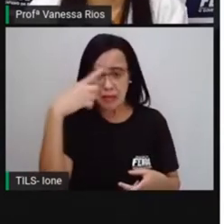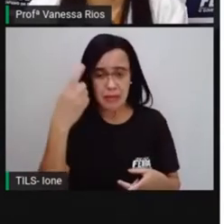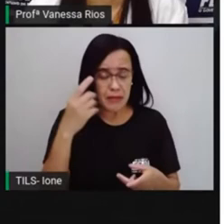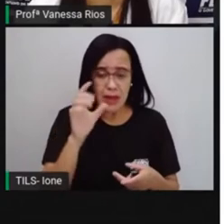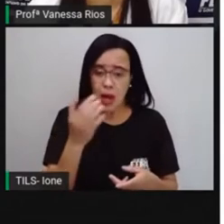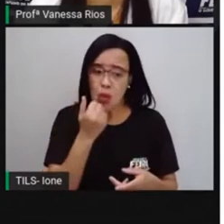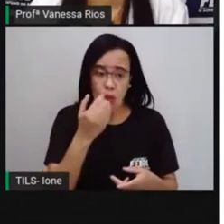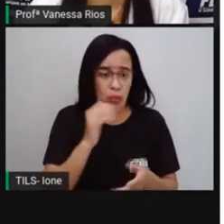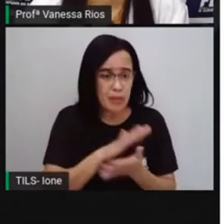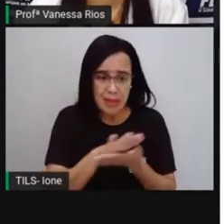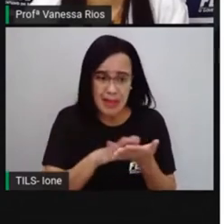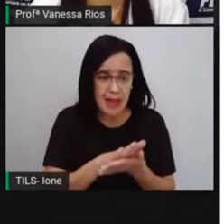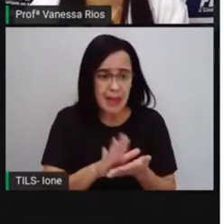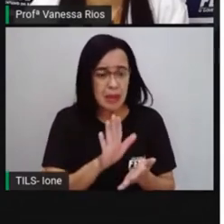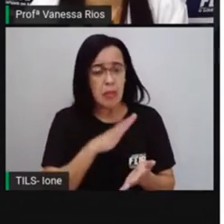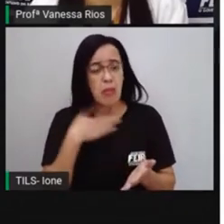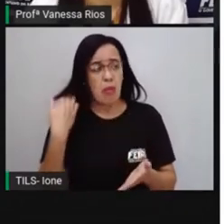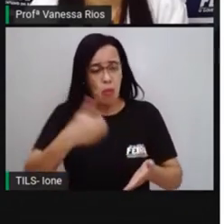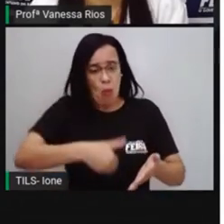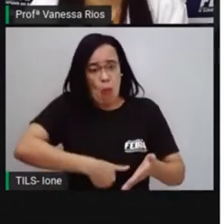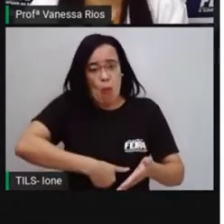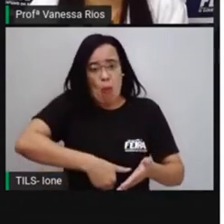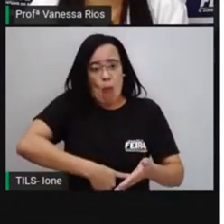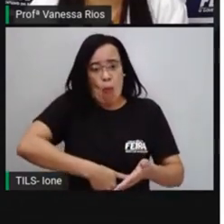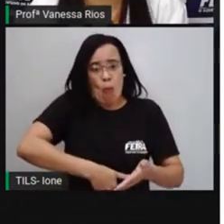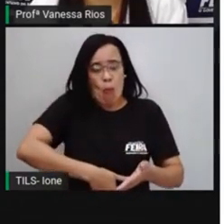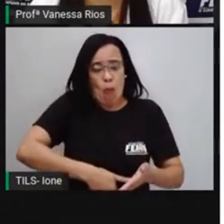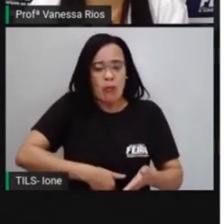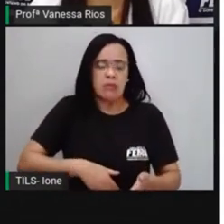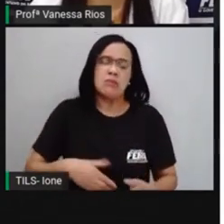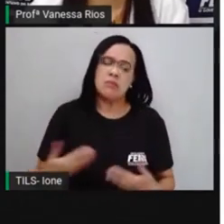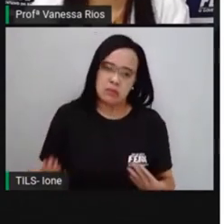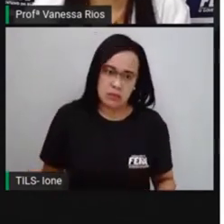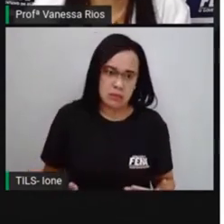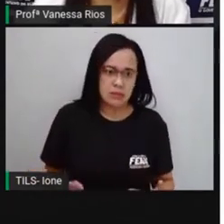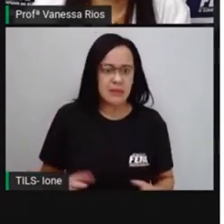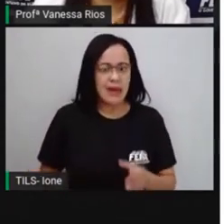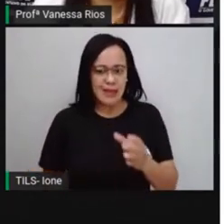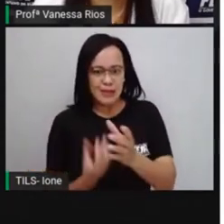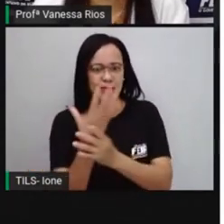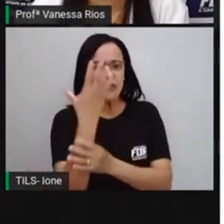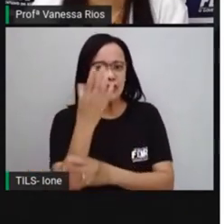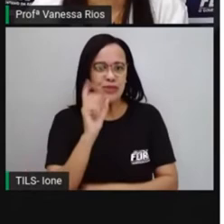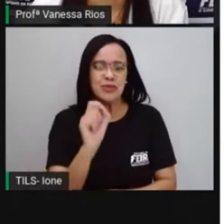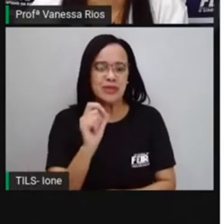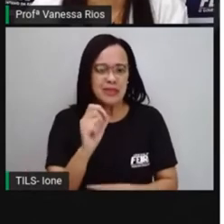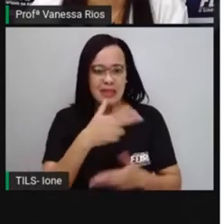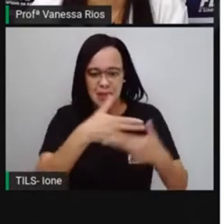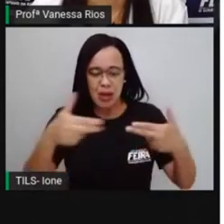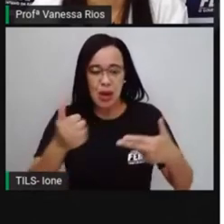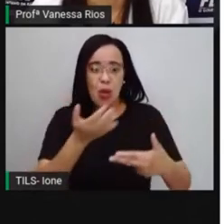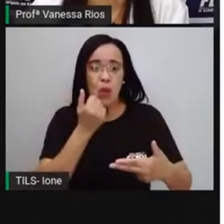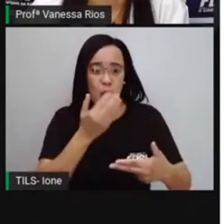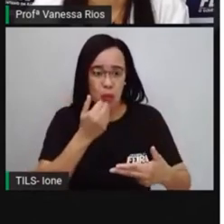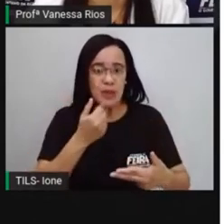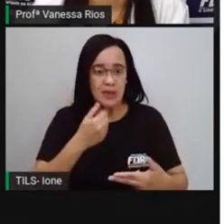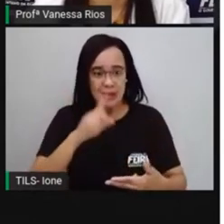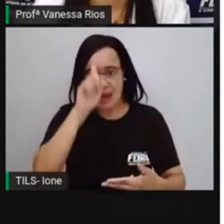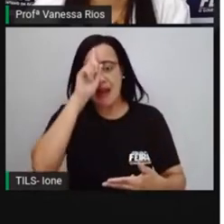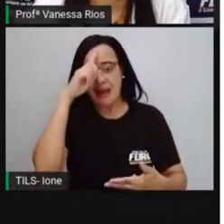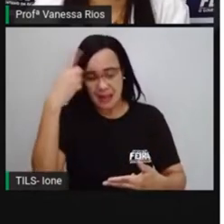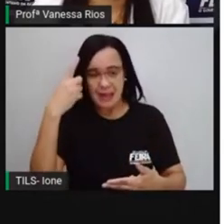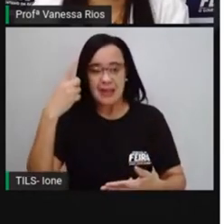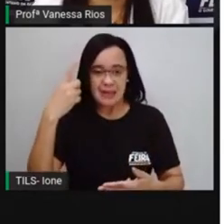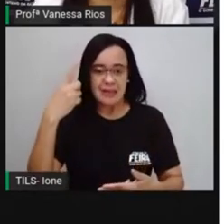aí da criatividade da cultura africana pelas próprias condições ruins que eles viviam, né? Mas que souberam